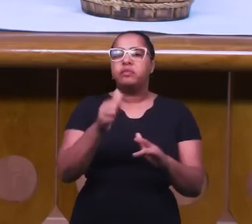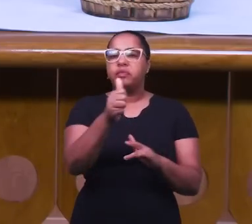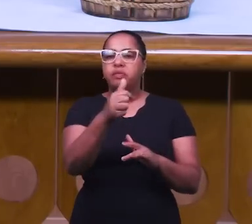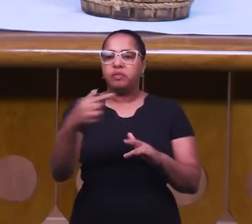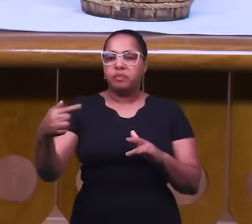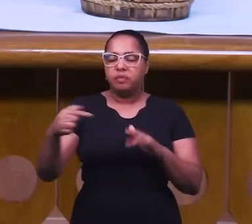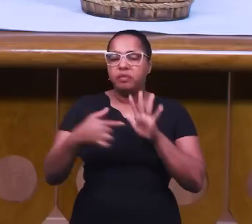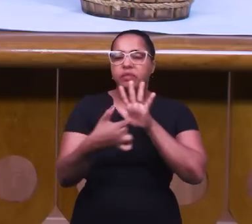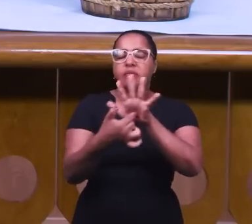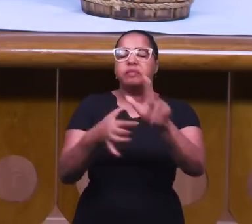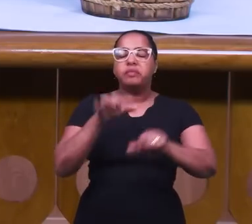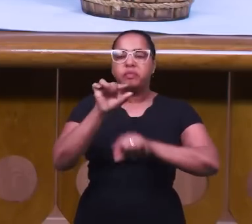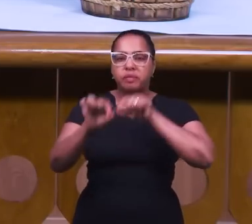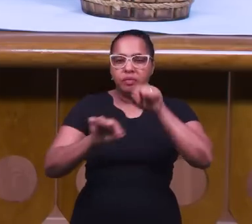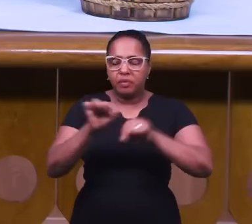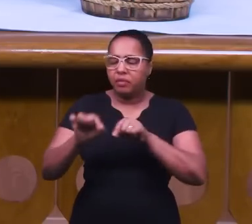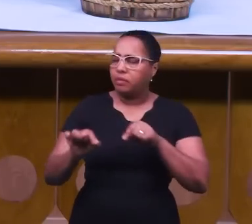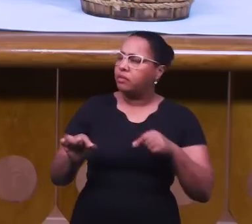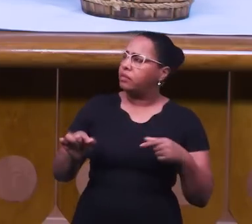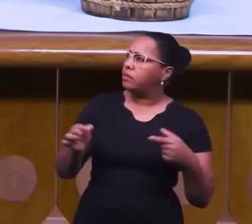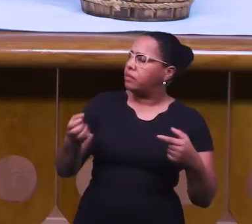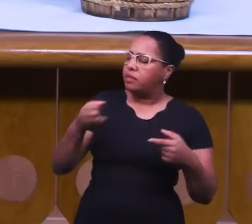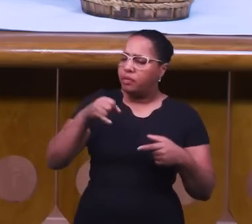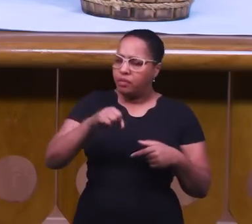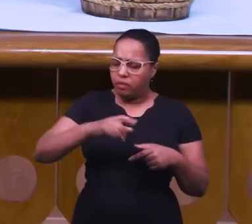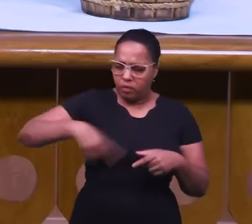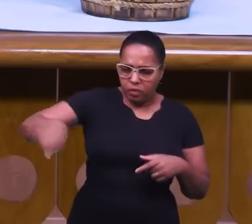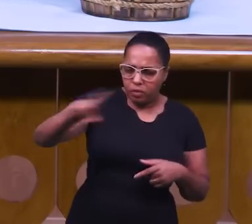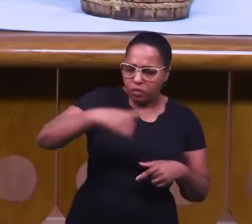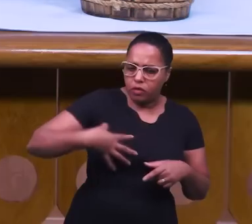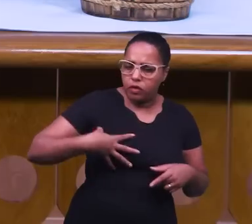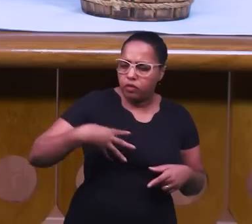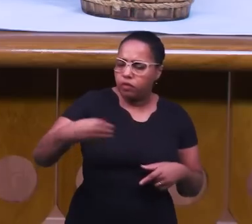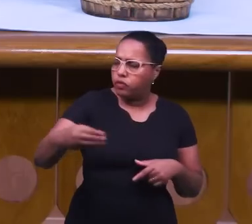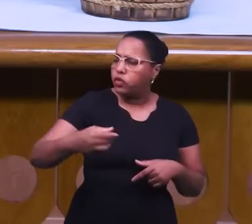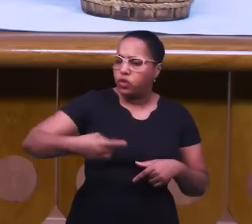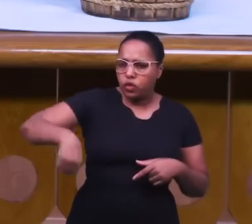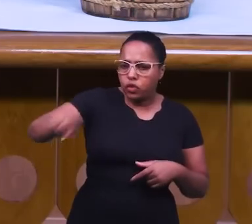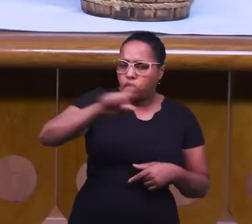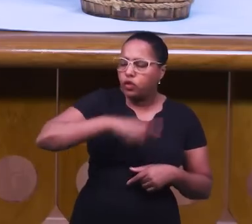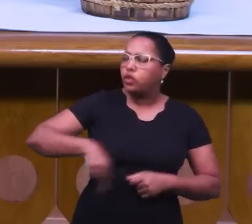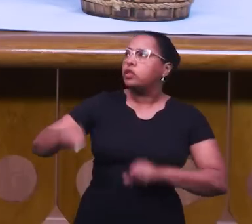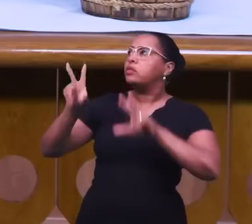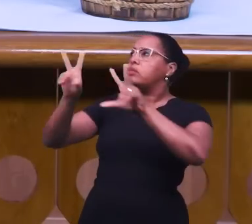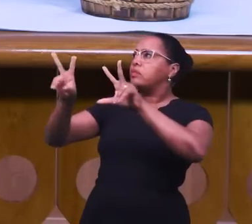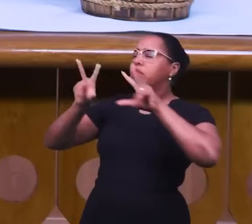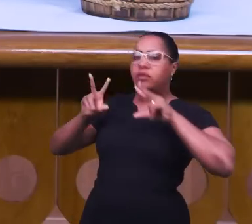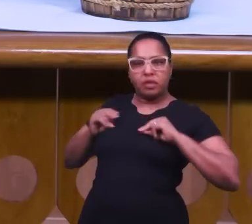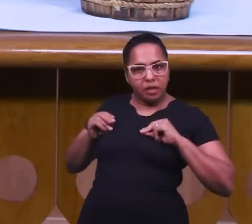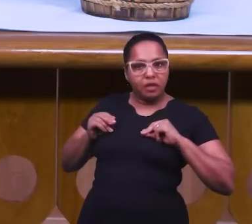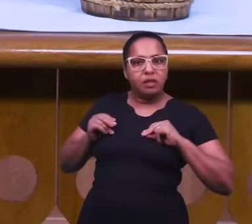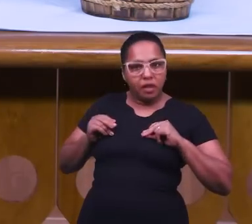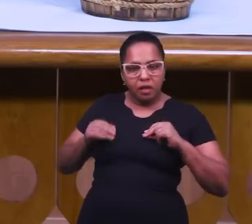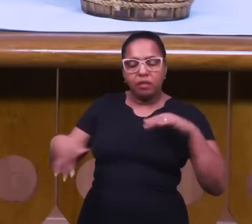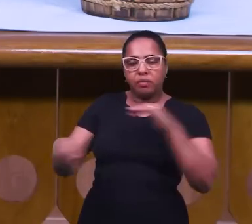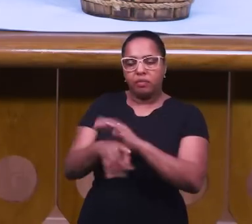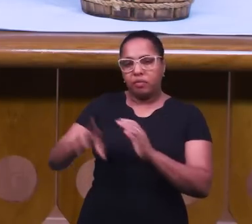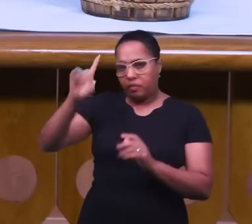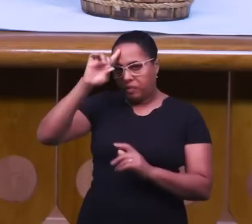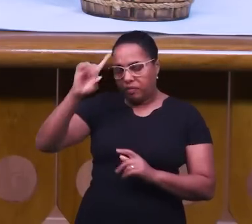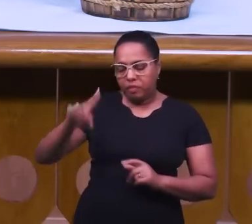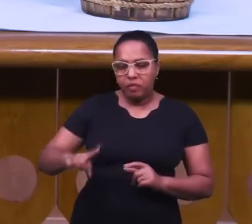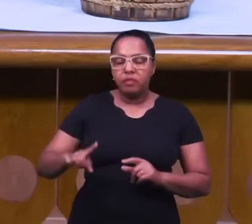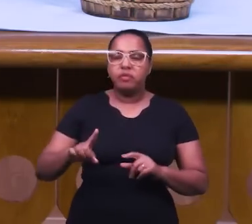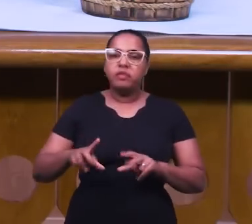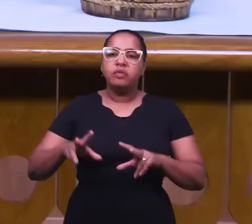8, 17, ele vai dizer assim, ora, se nós somos filhos, somos também herdeiros, herdeiros de